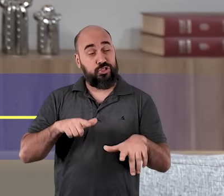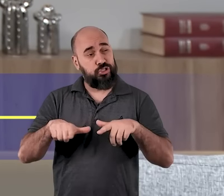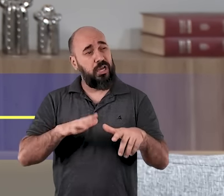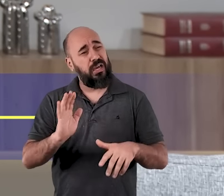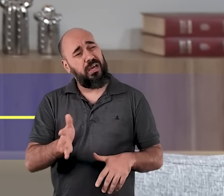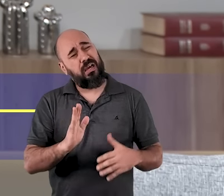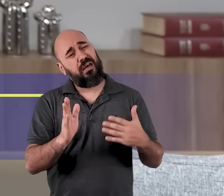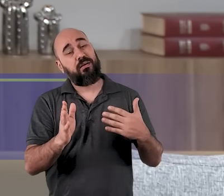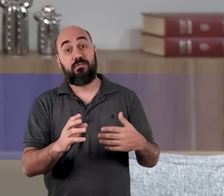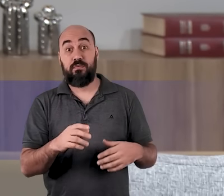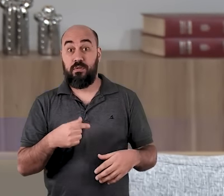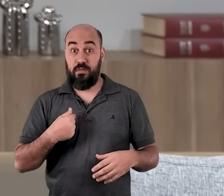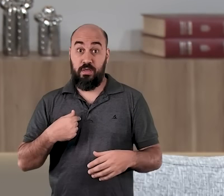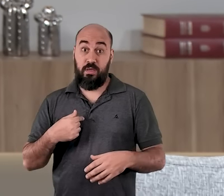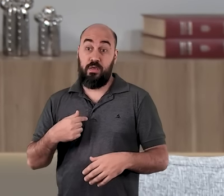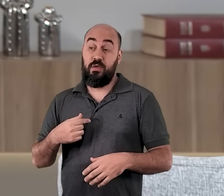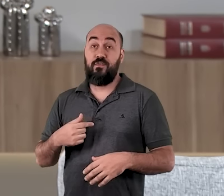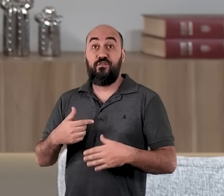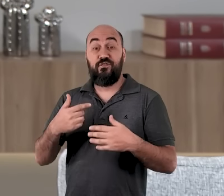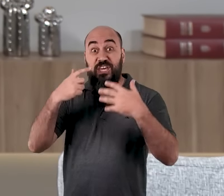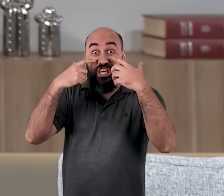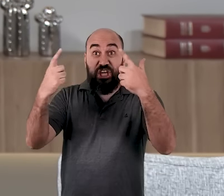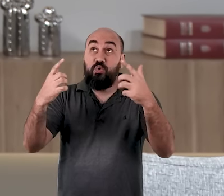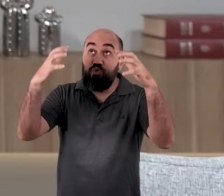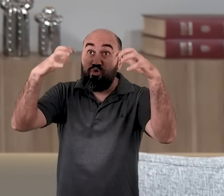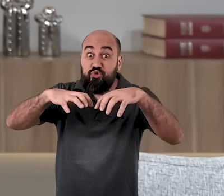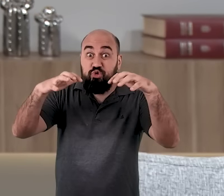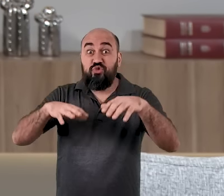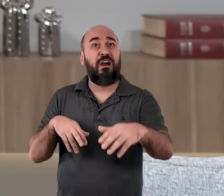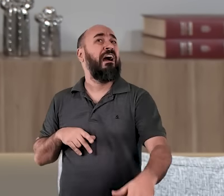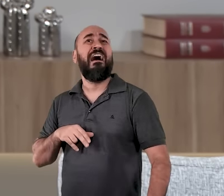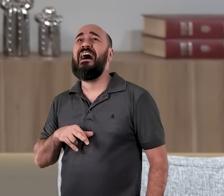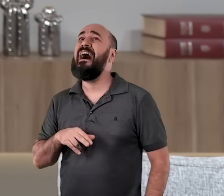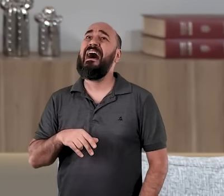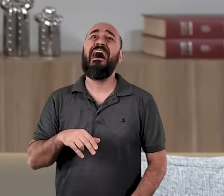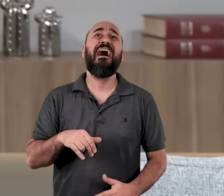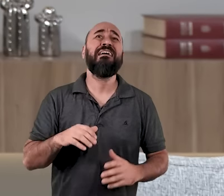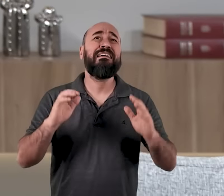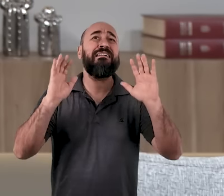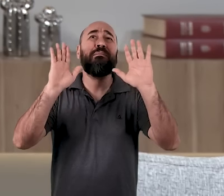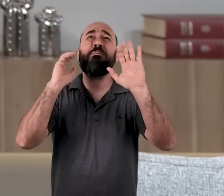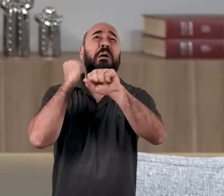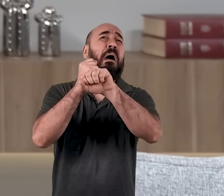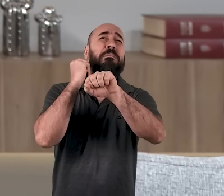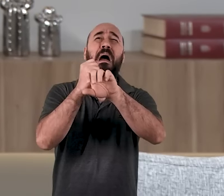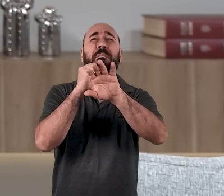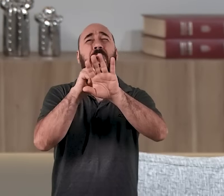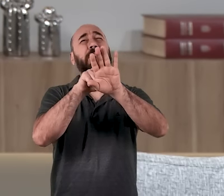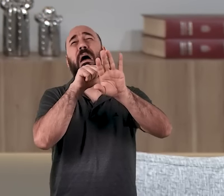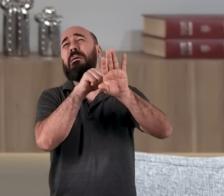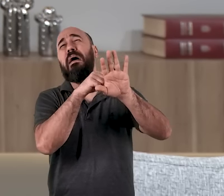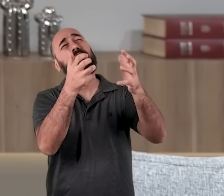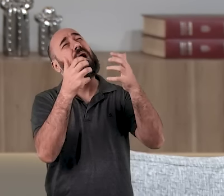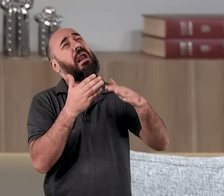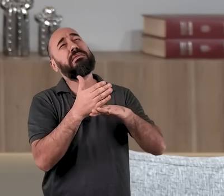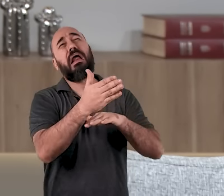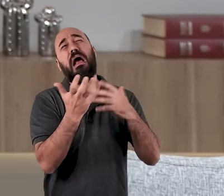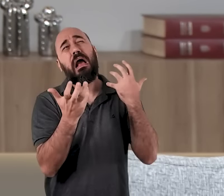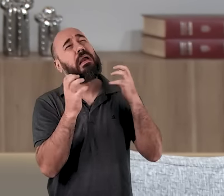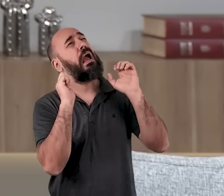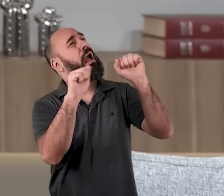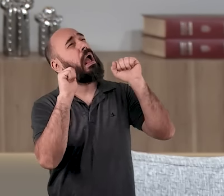da arca se fechou, eles estavam todos do lado de fora e se perderam. Cada vez que o